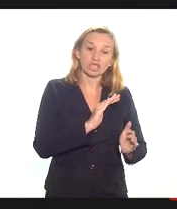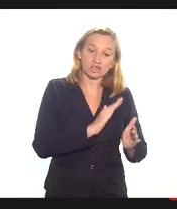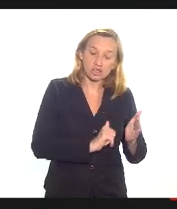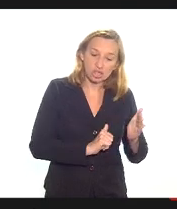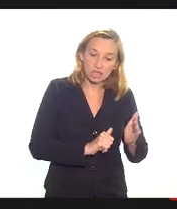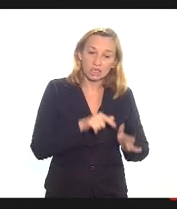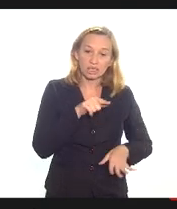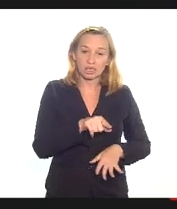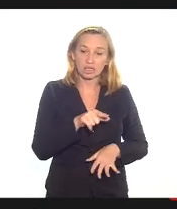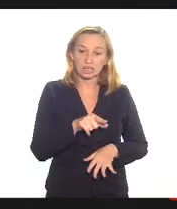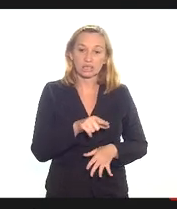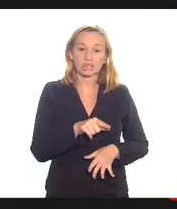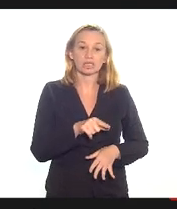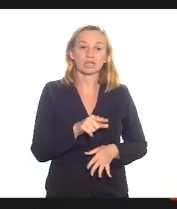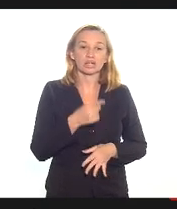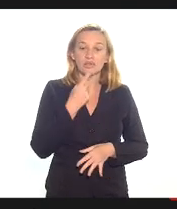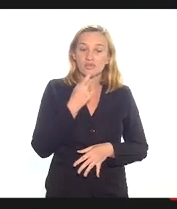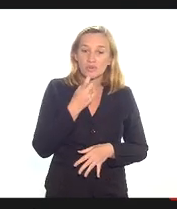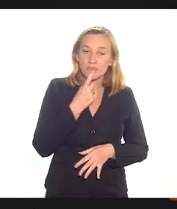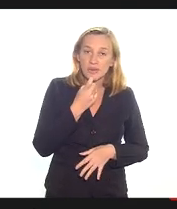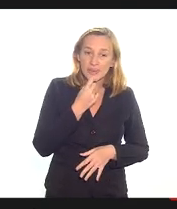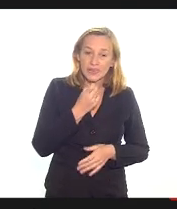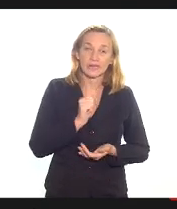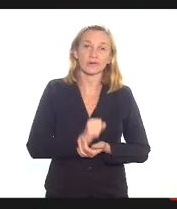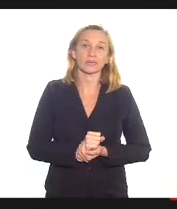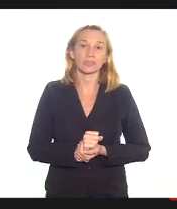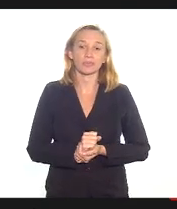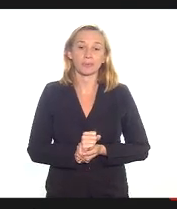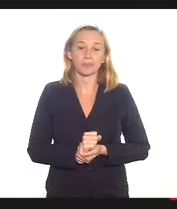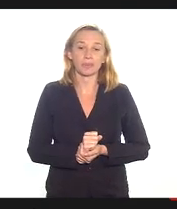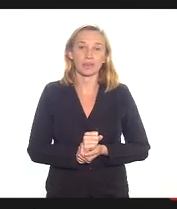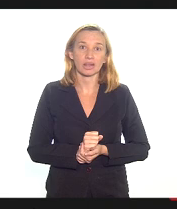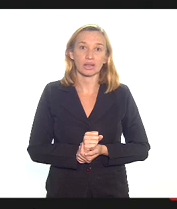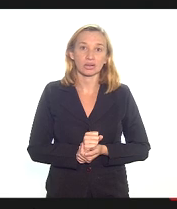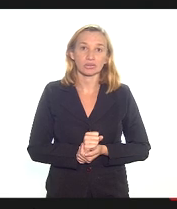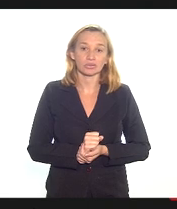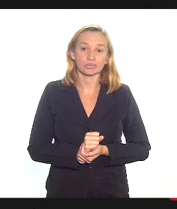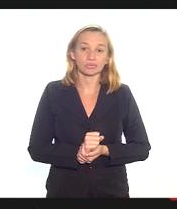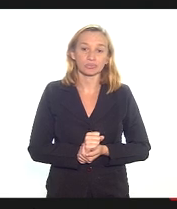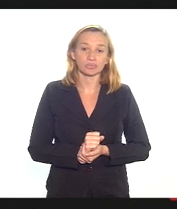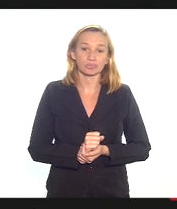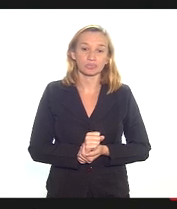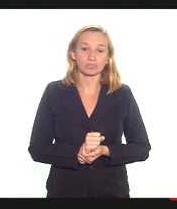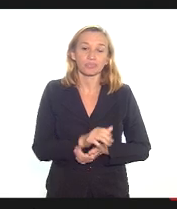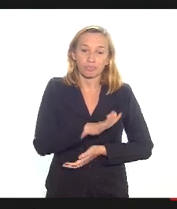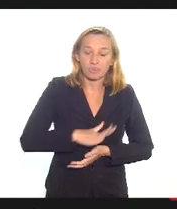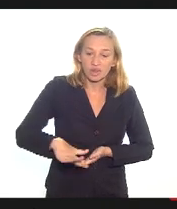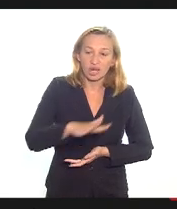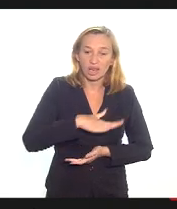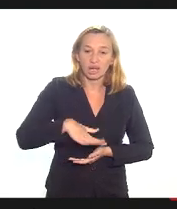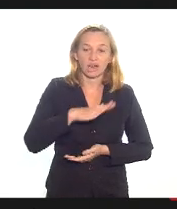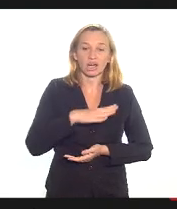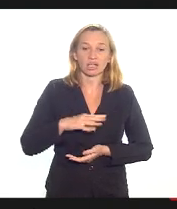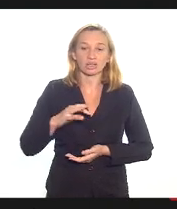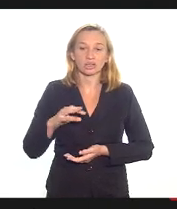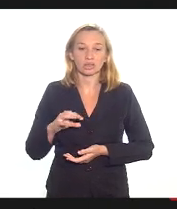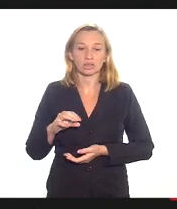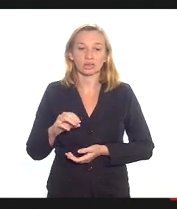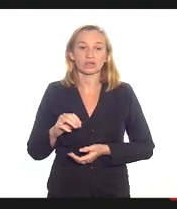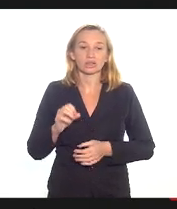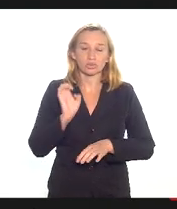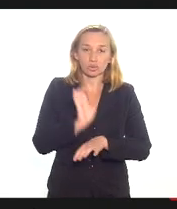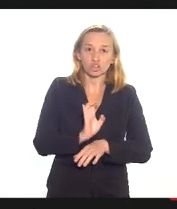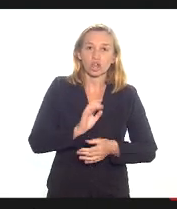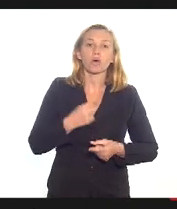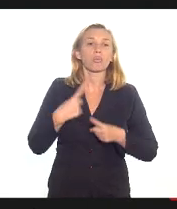desse levantamento vermelhinho no que se sobrepõe à área de concessão dos campos. Por